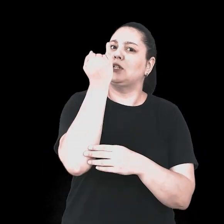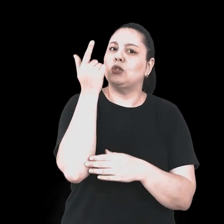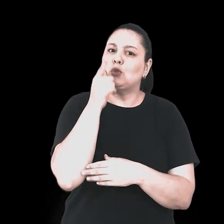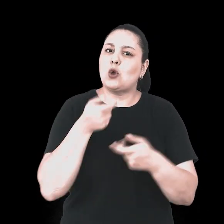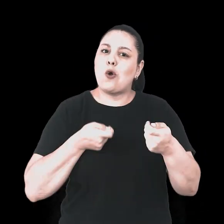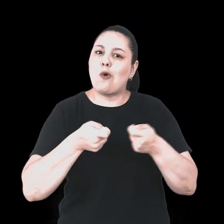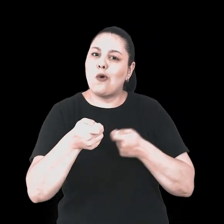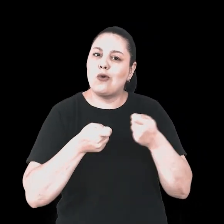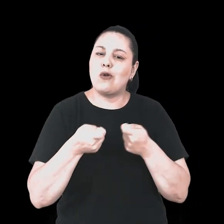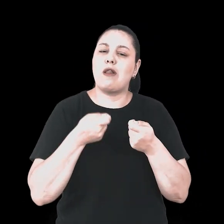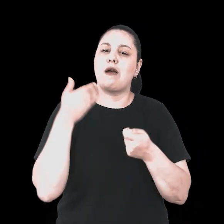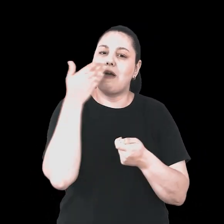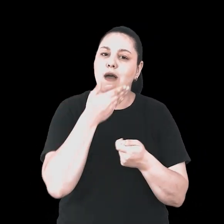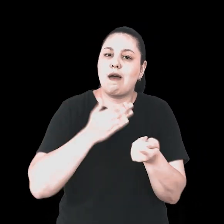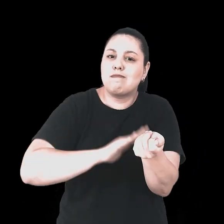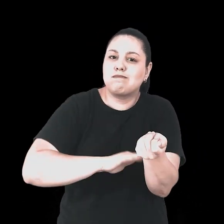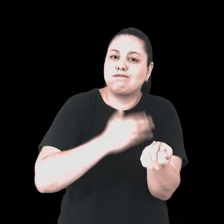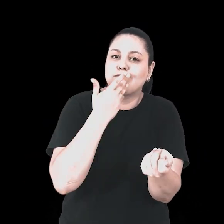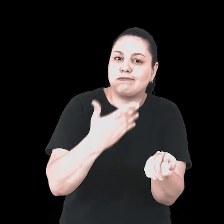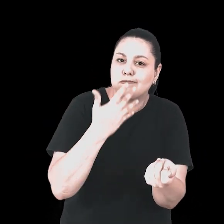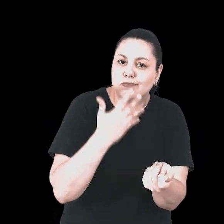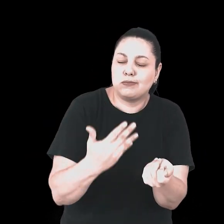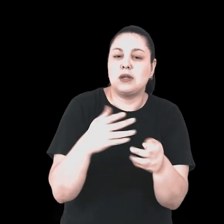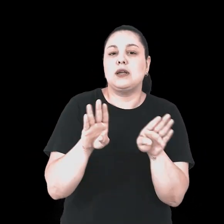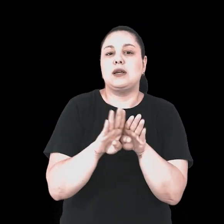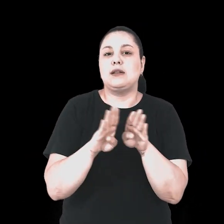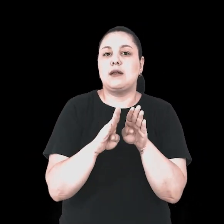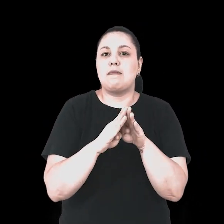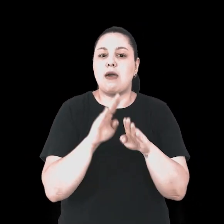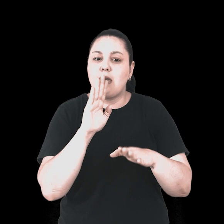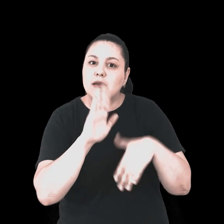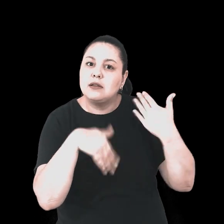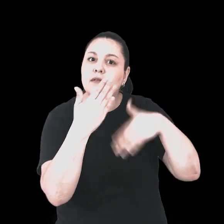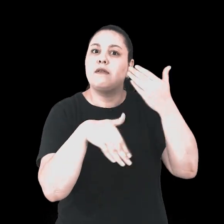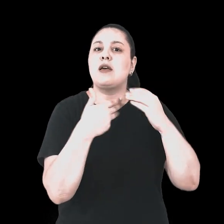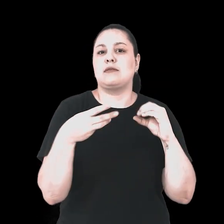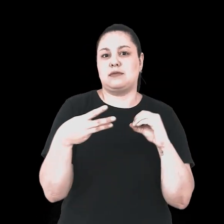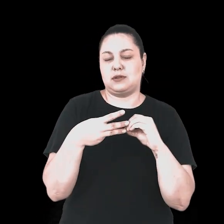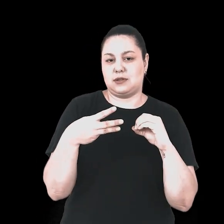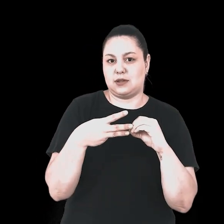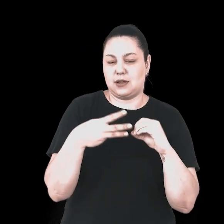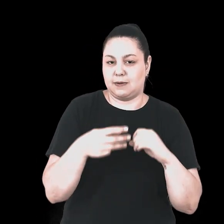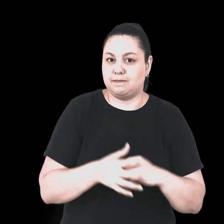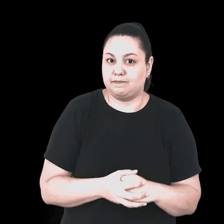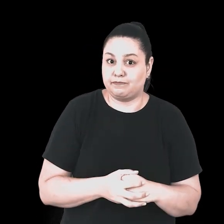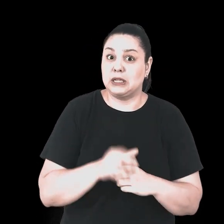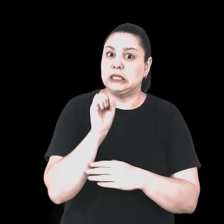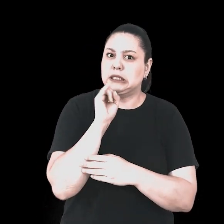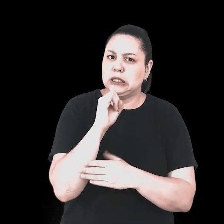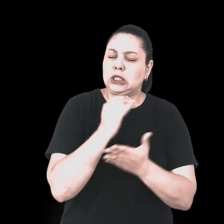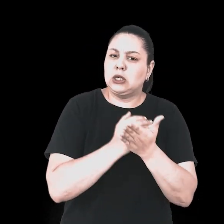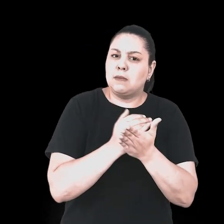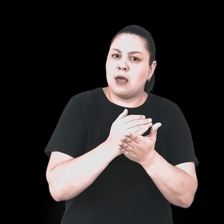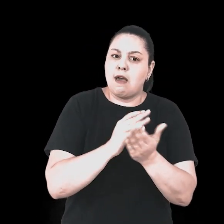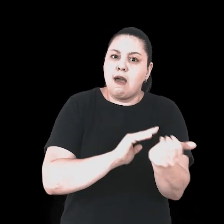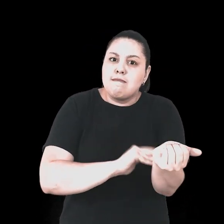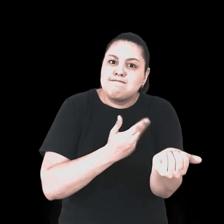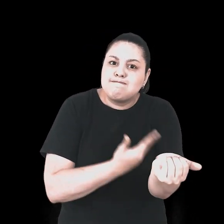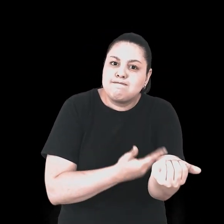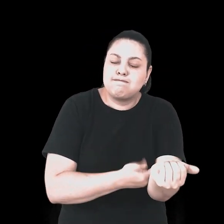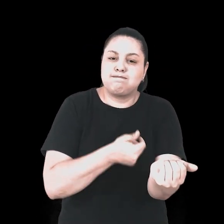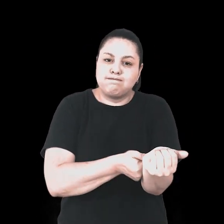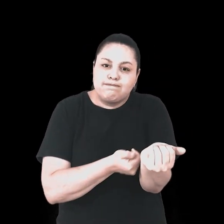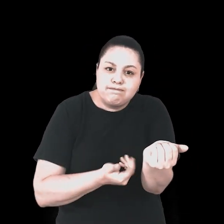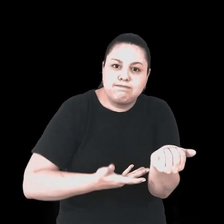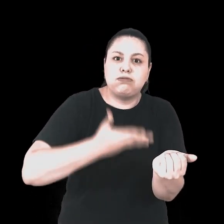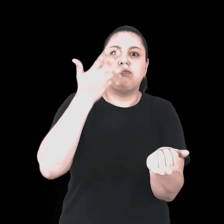de glicose e para o crescimento e diferenciação celular, sendo secretado em resposta ao aumento dos níveis circulantes